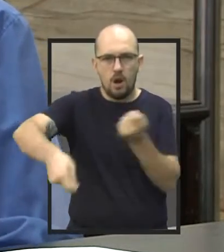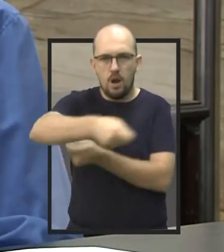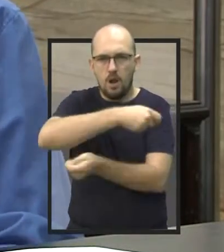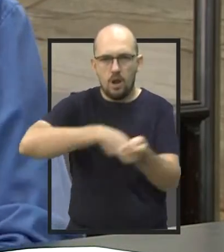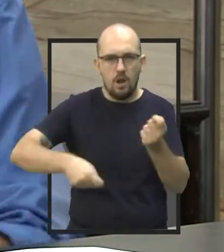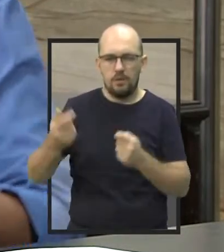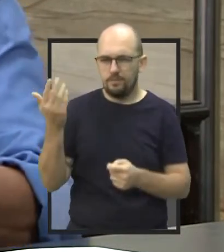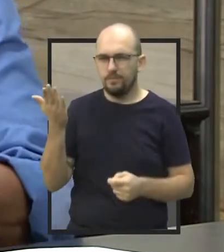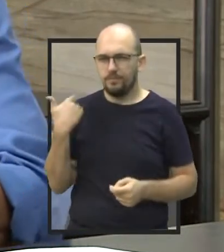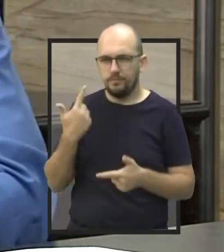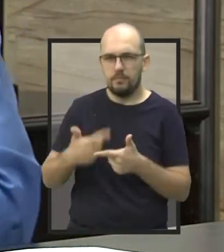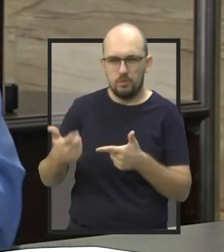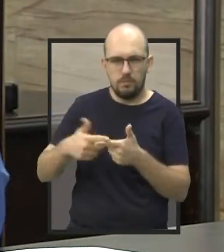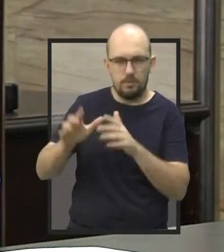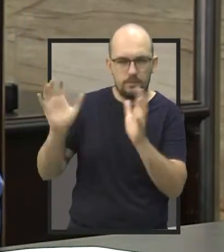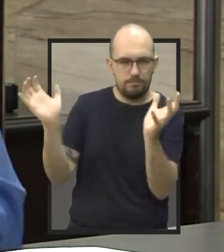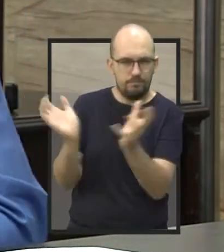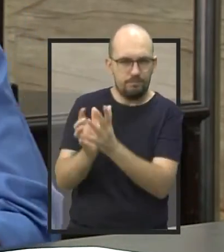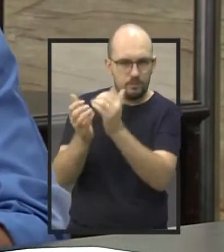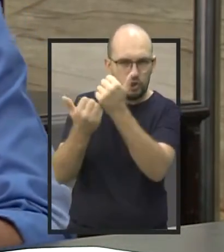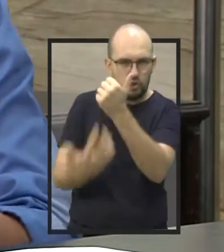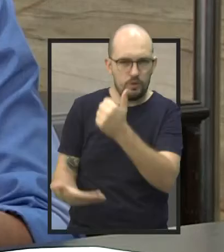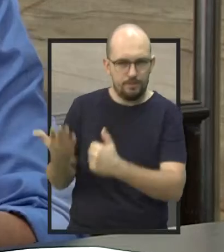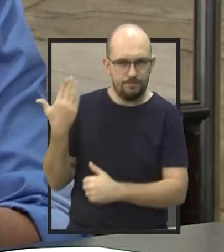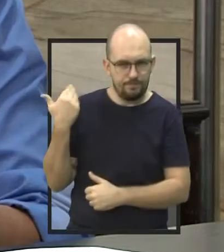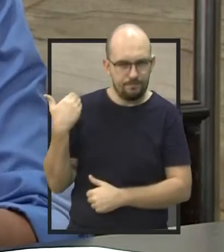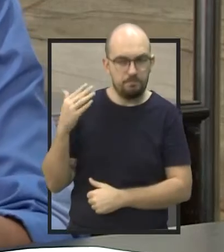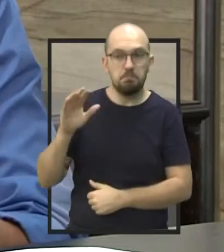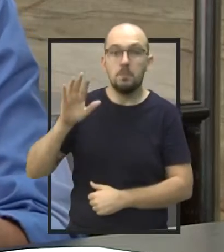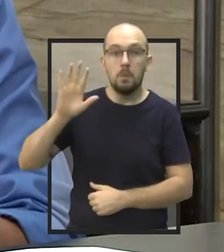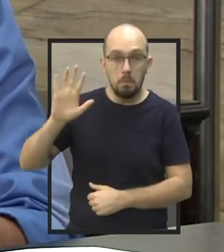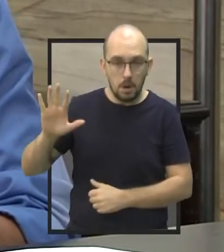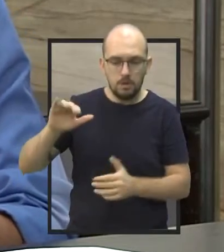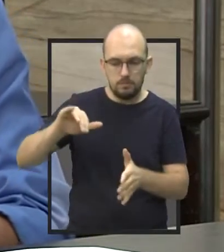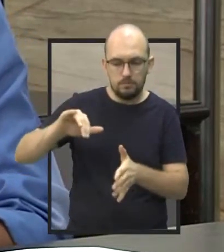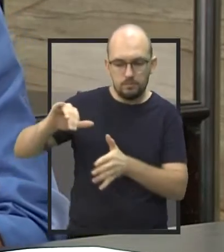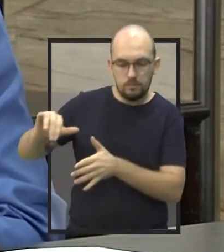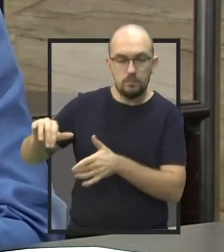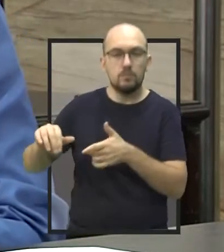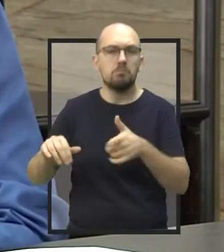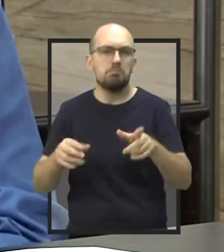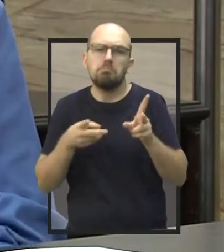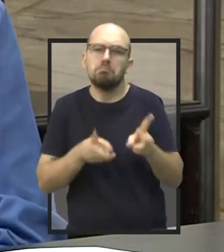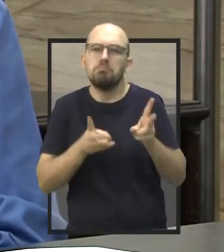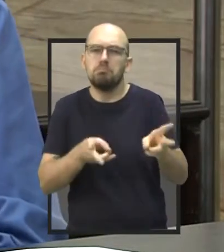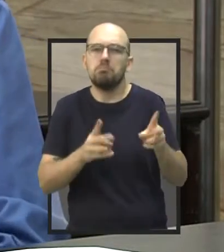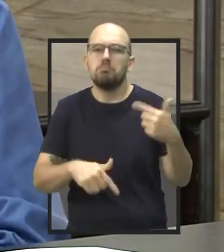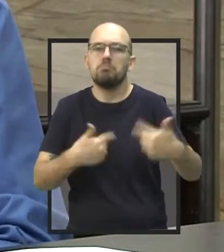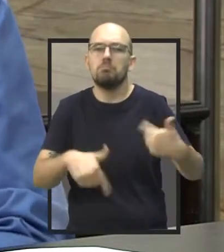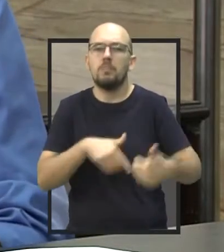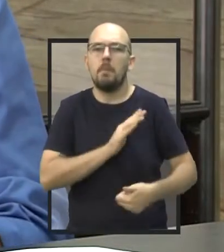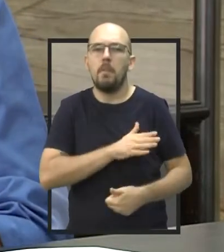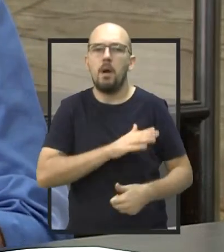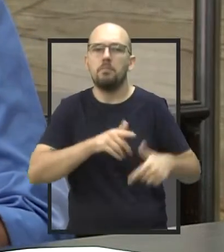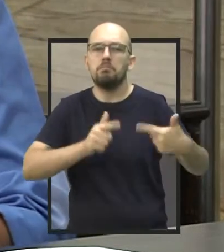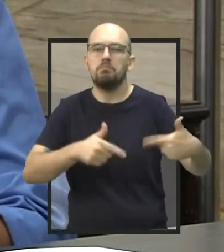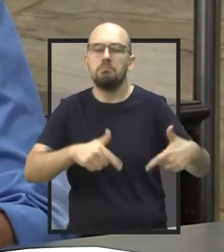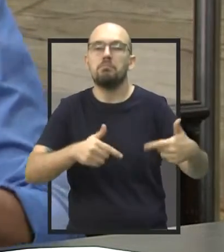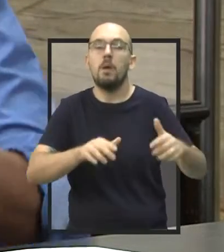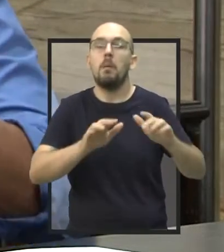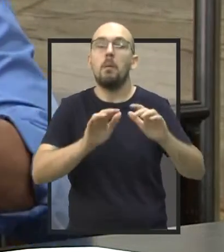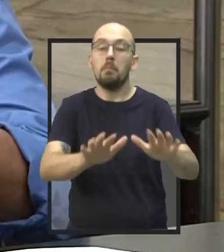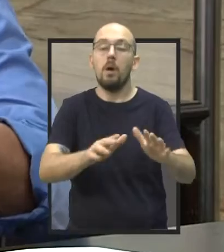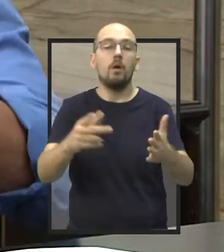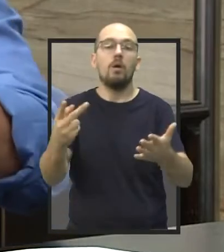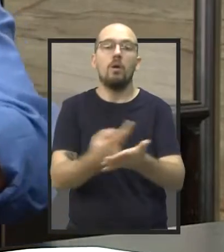AMAI. Fora isso, a AMAI continua prestando alguns serviços e ela, infelizmente, rompeu-se